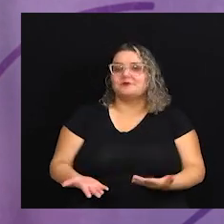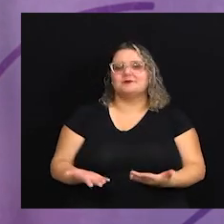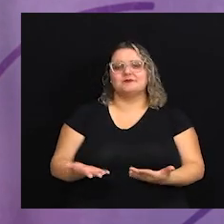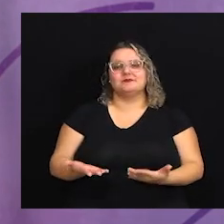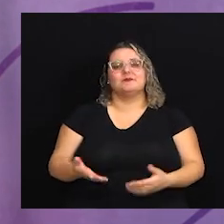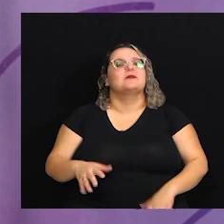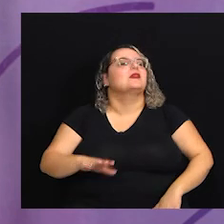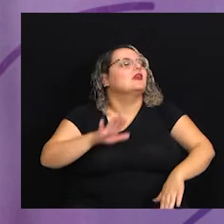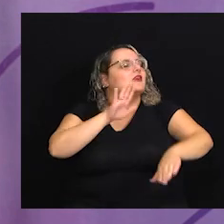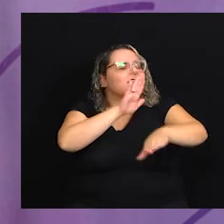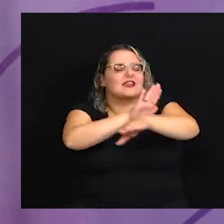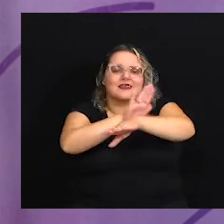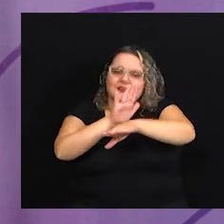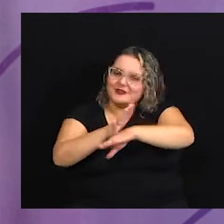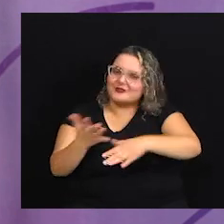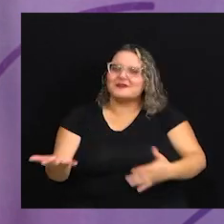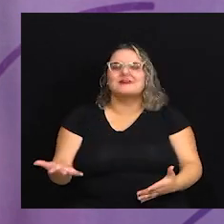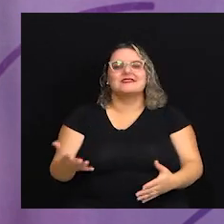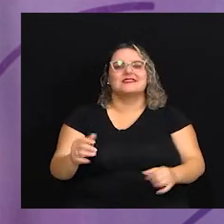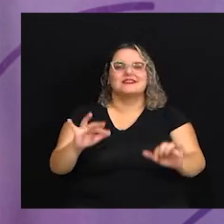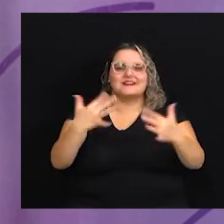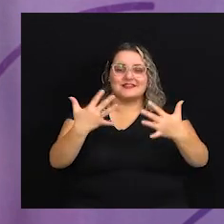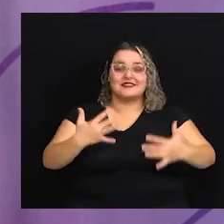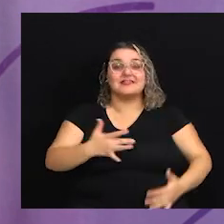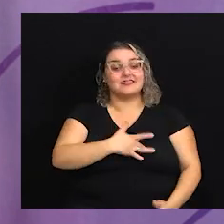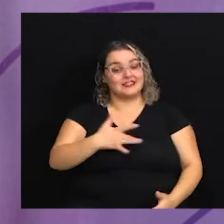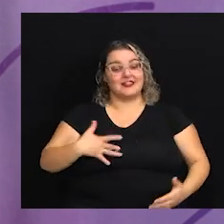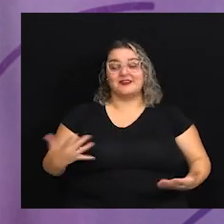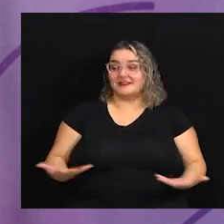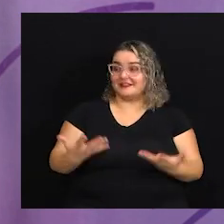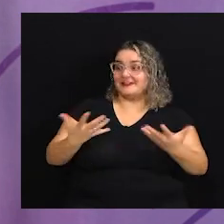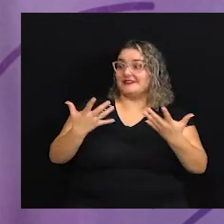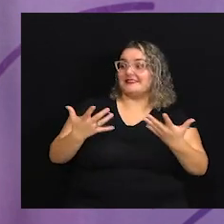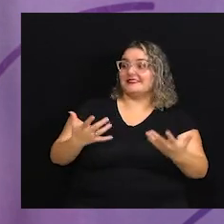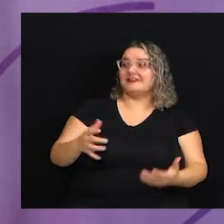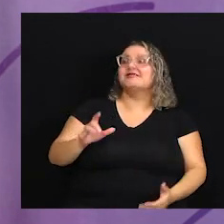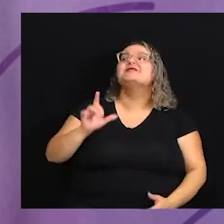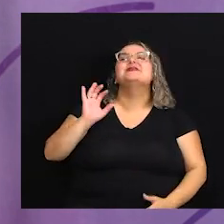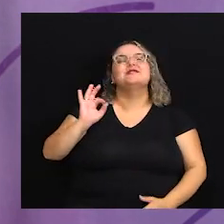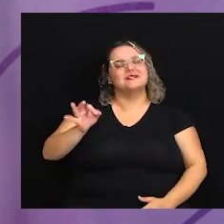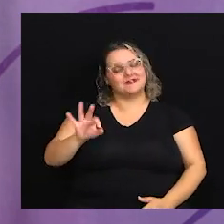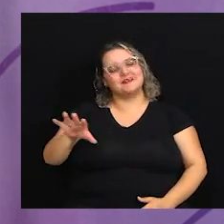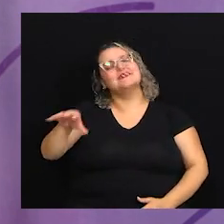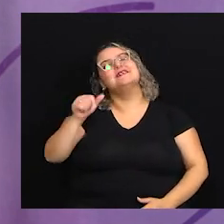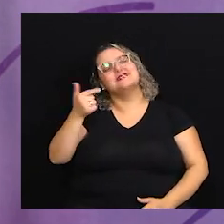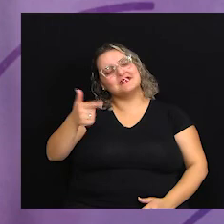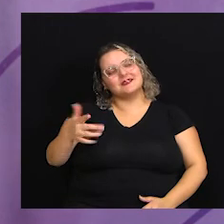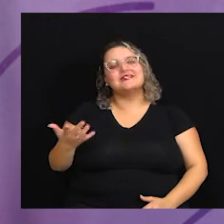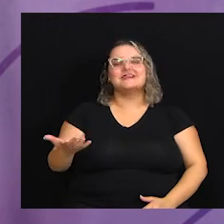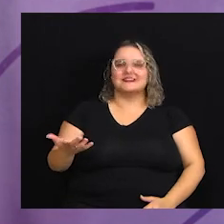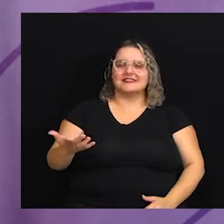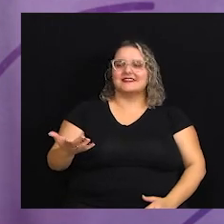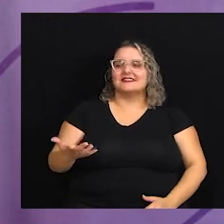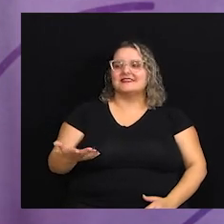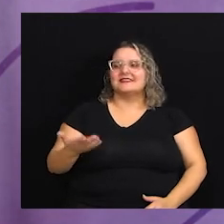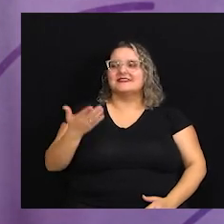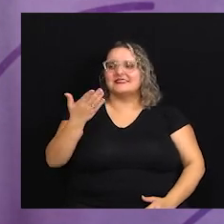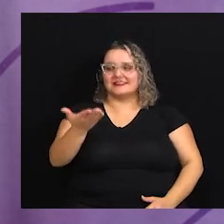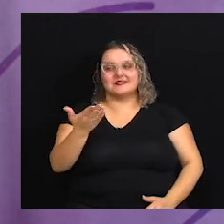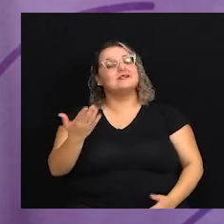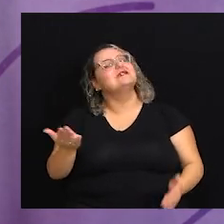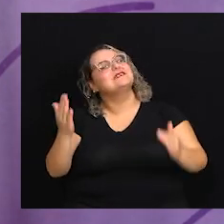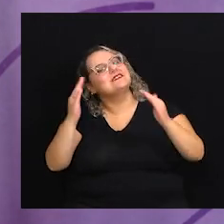para ajudar a sua audiência, porque saúde é vida, hein? Com certeza. E tenha certeza que a gente vai te chamar de novo,